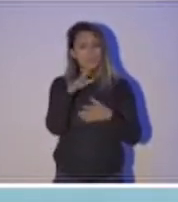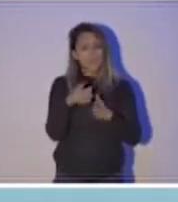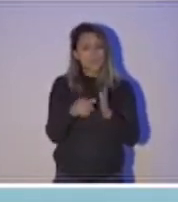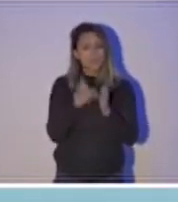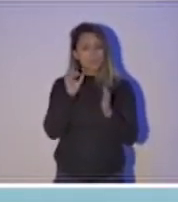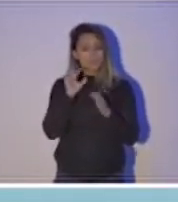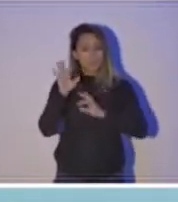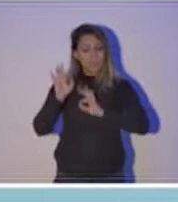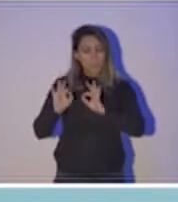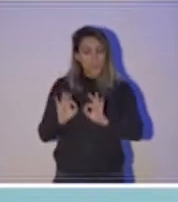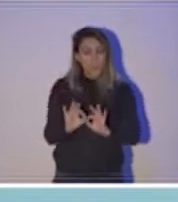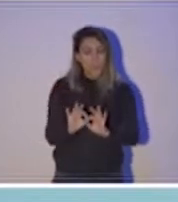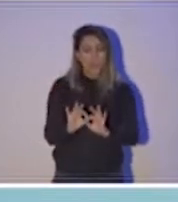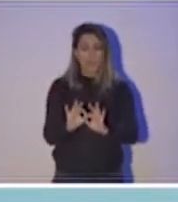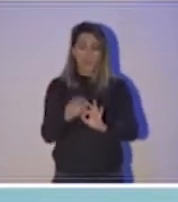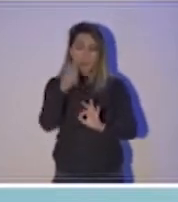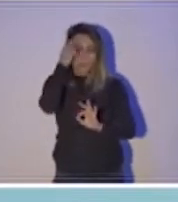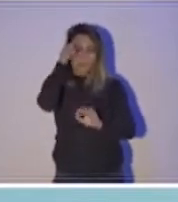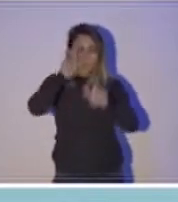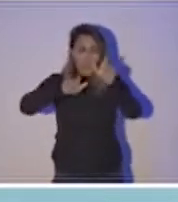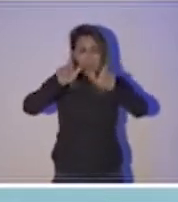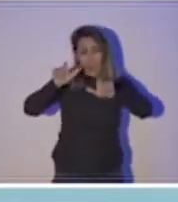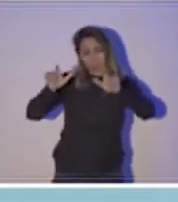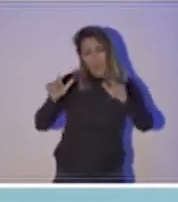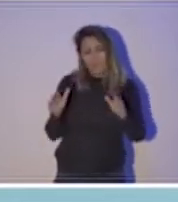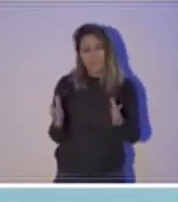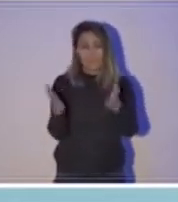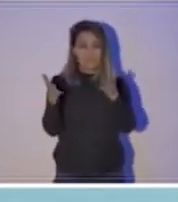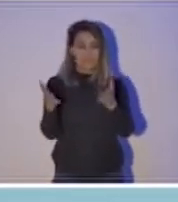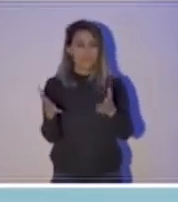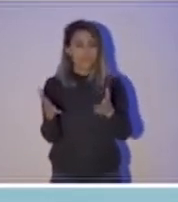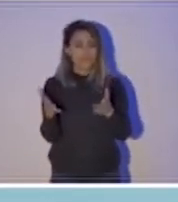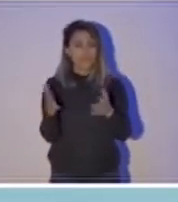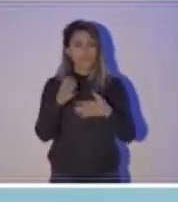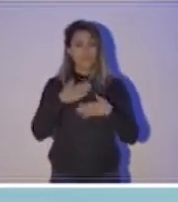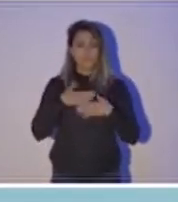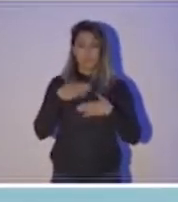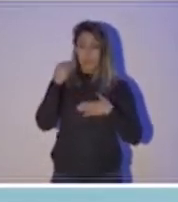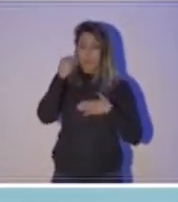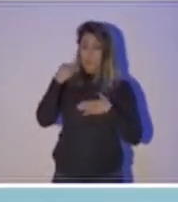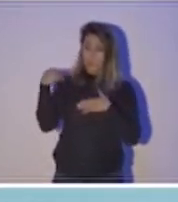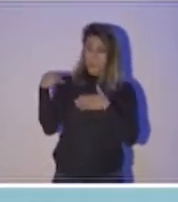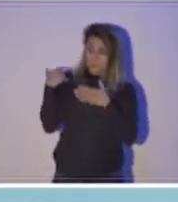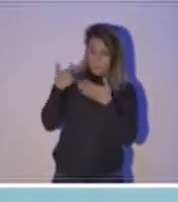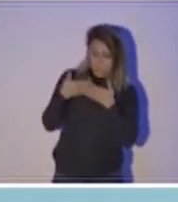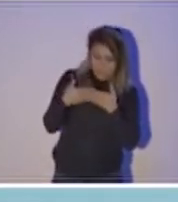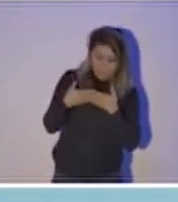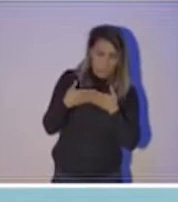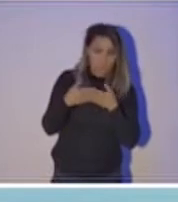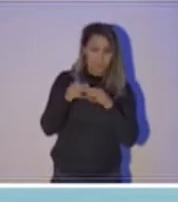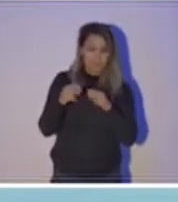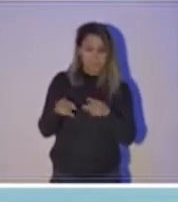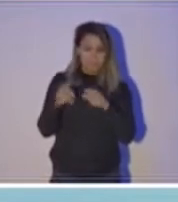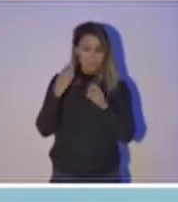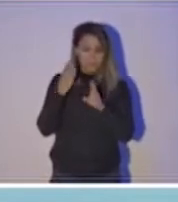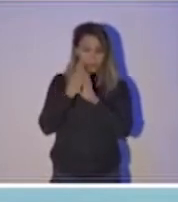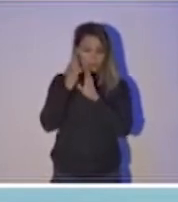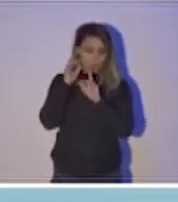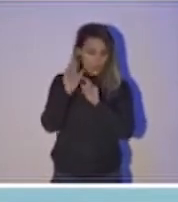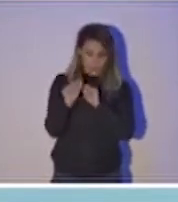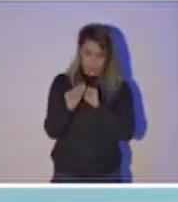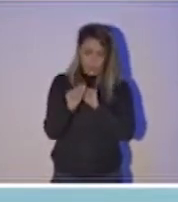planejamento. Mas eu acho que, com a minha experiência, uma coisa que tende a acontecer, infelizmente,